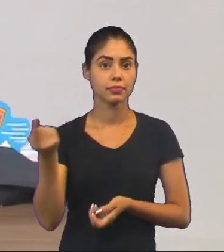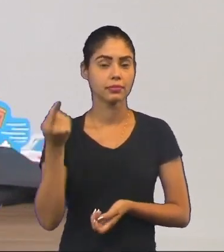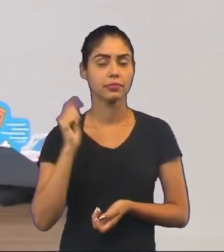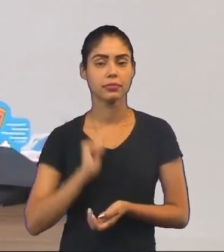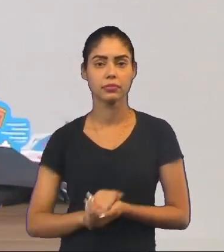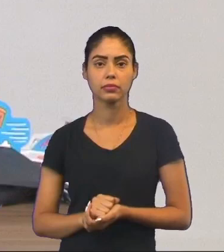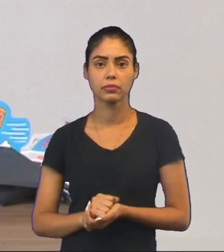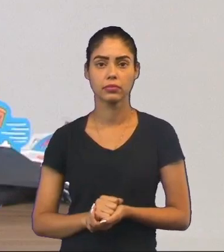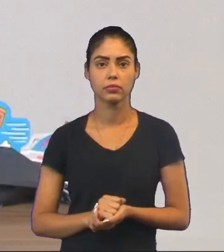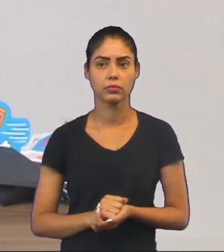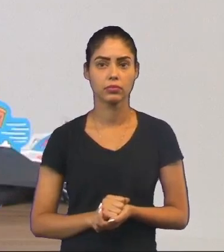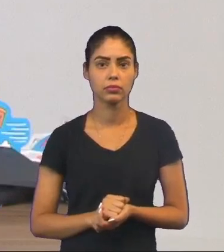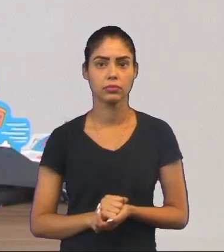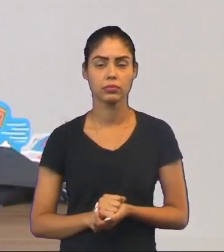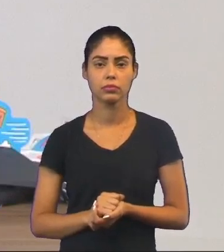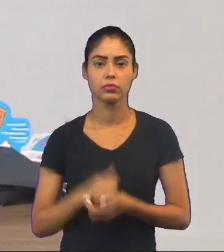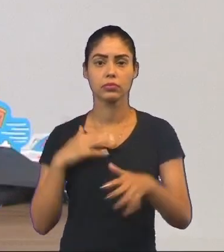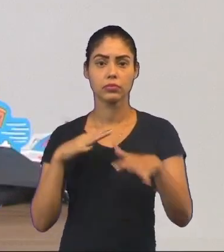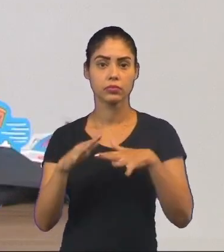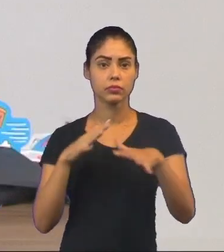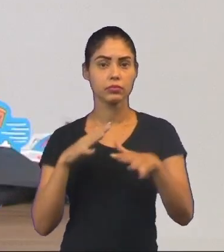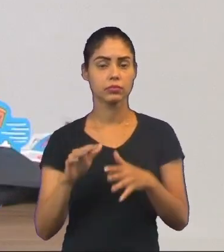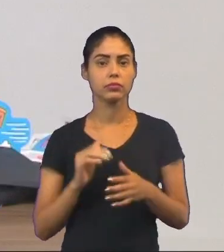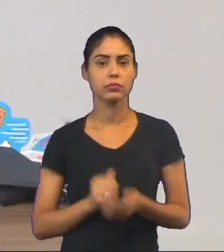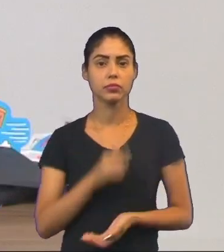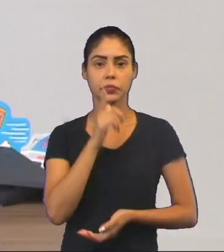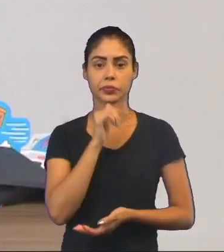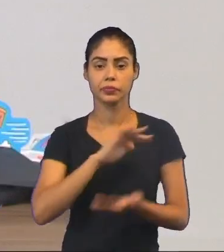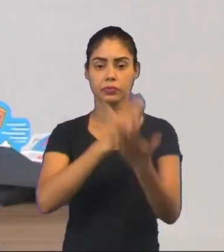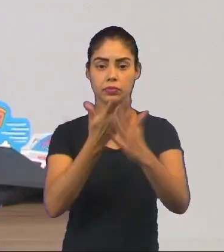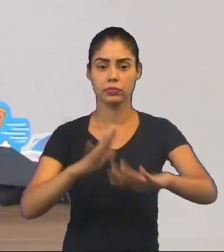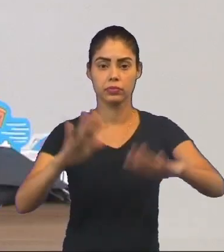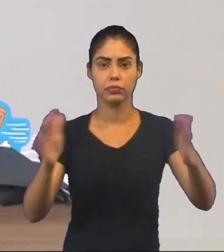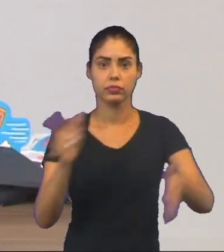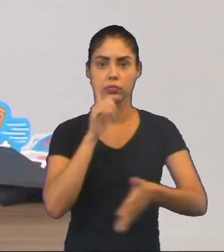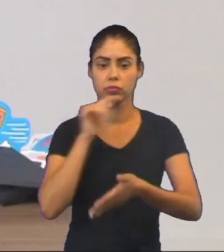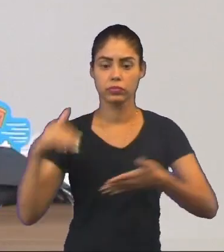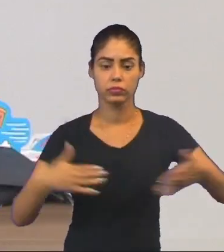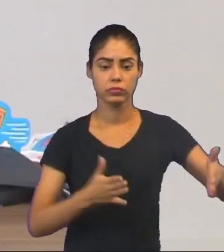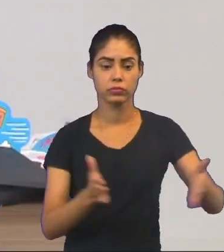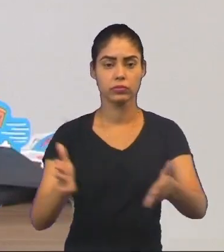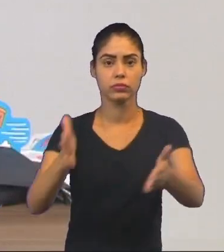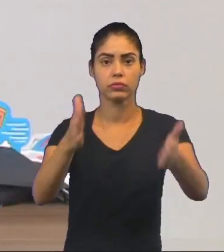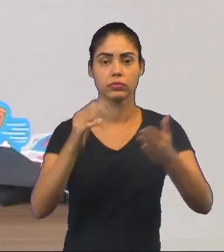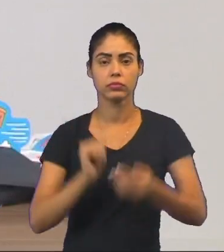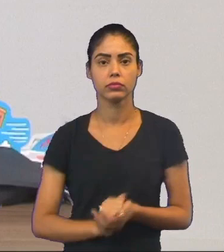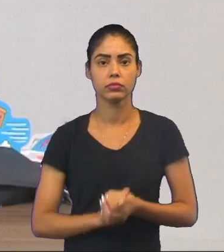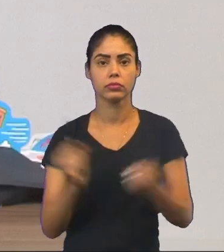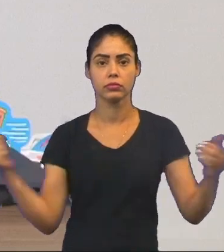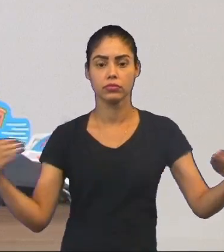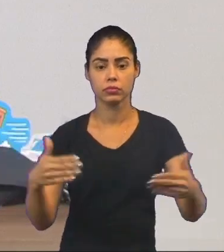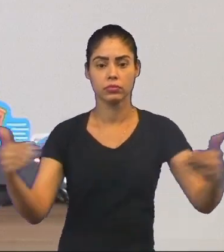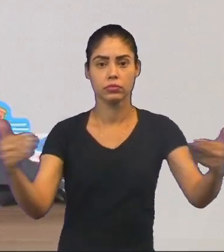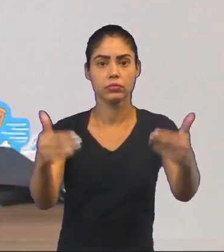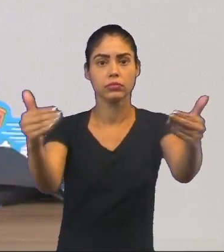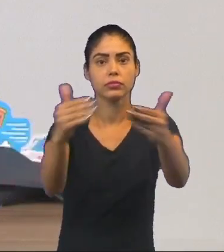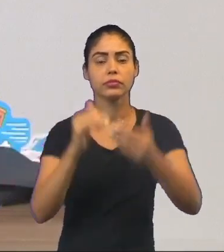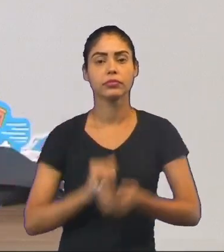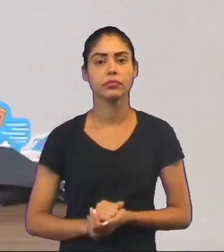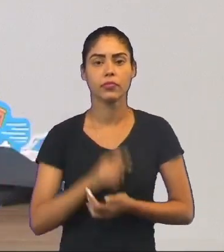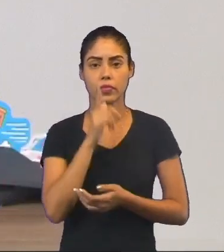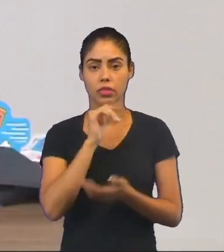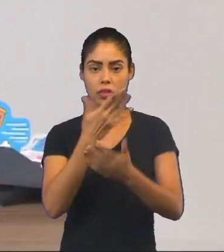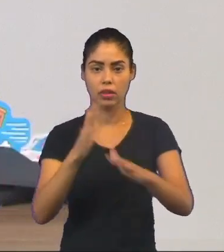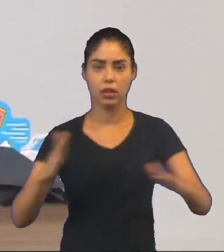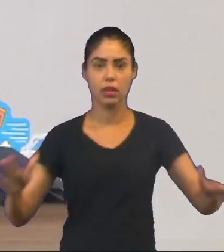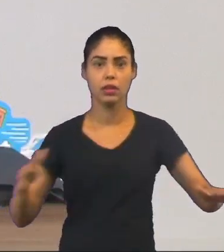aqueles que eles se movimentam nas águas, seja do rio, dos lagos, dos oceanos, até